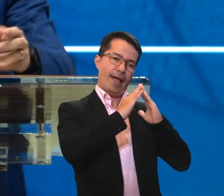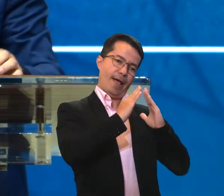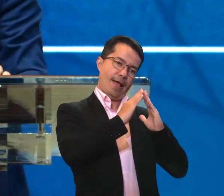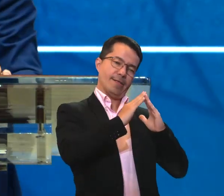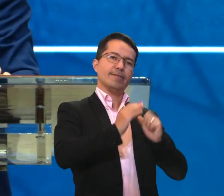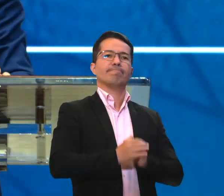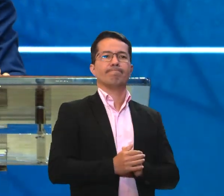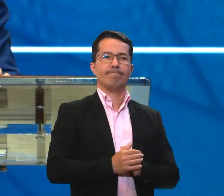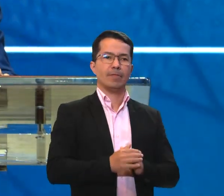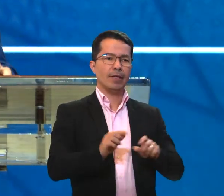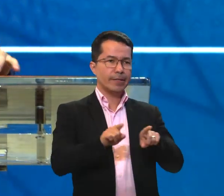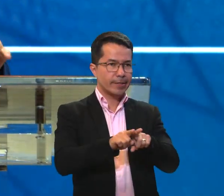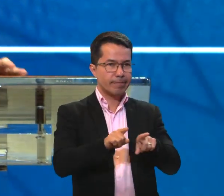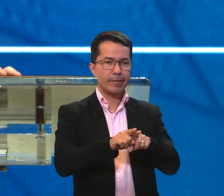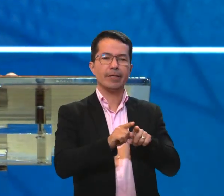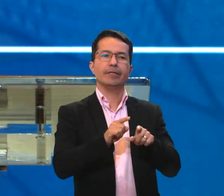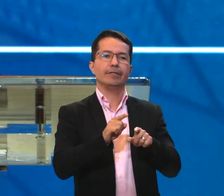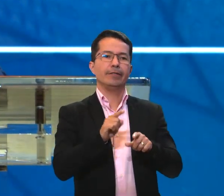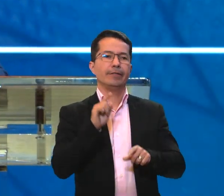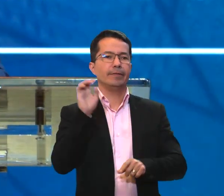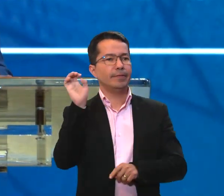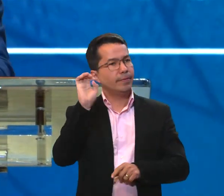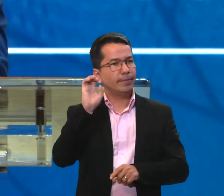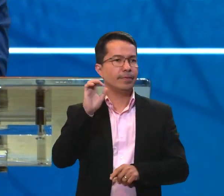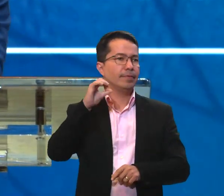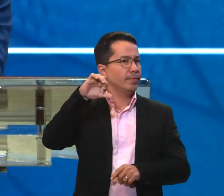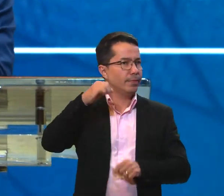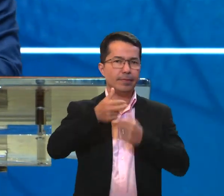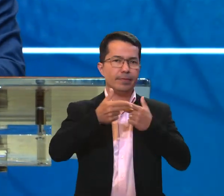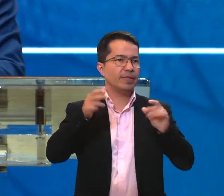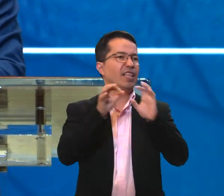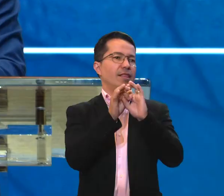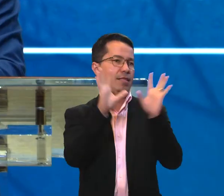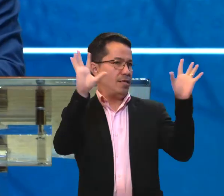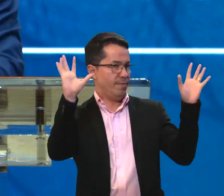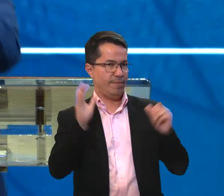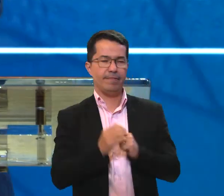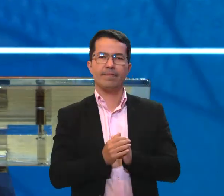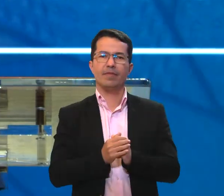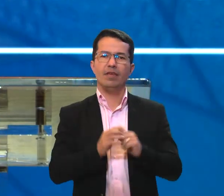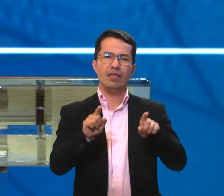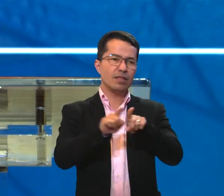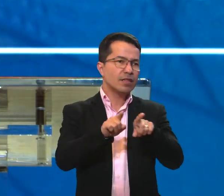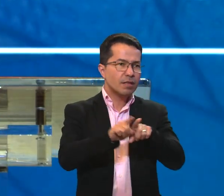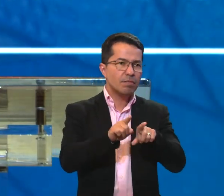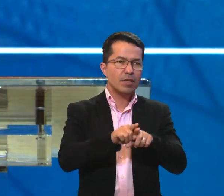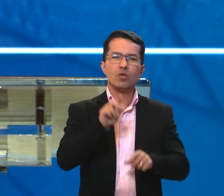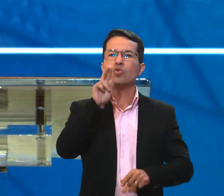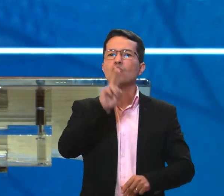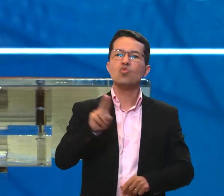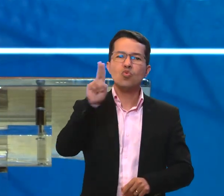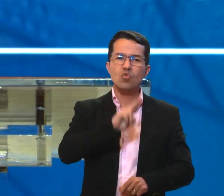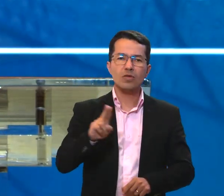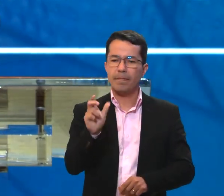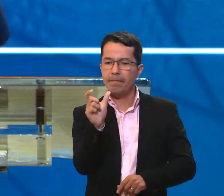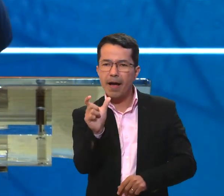de linguagem neutra nas escolas. Esse é o plano, que vai ser entregue para o